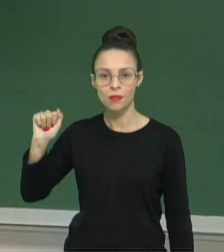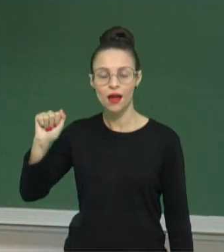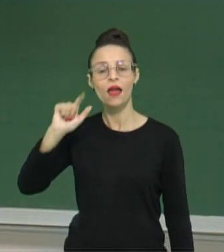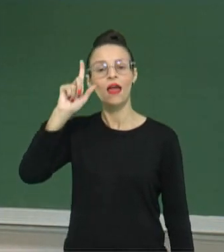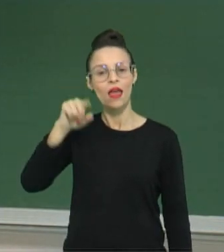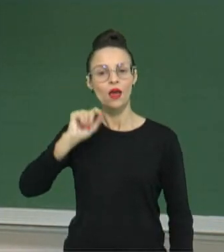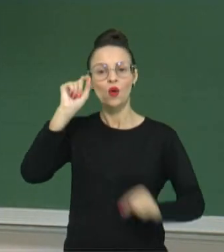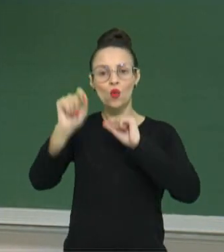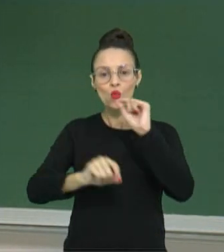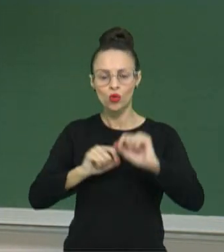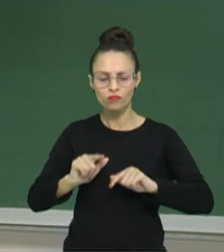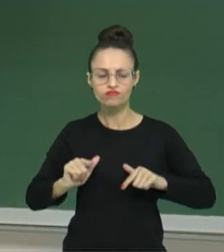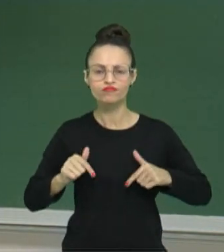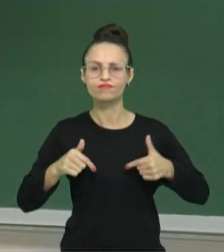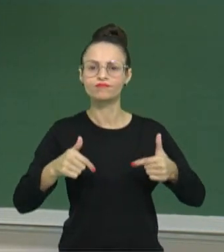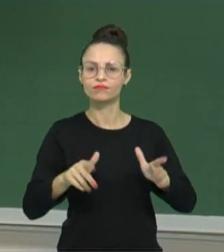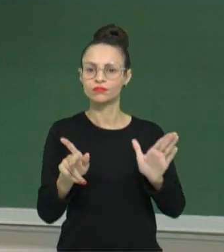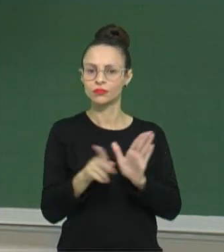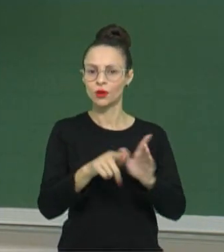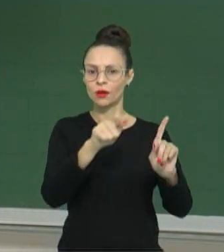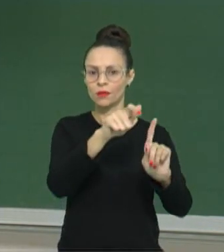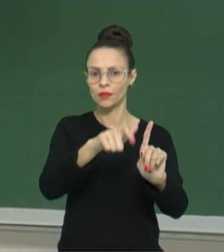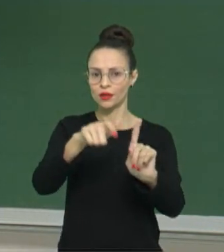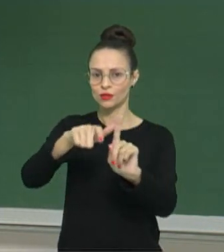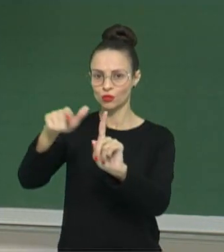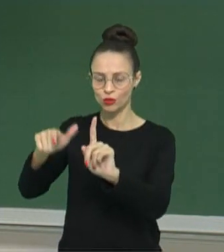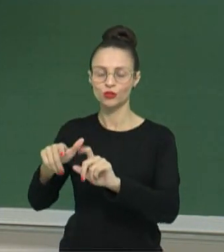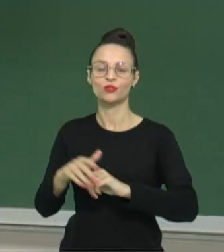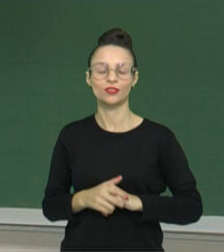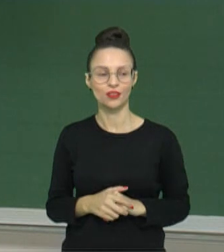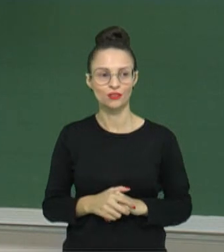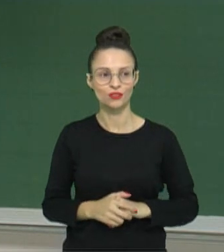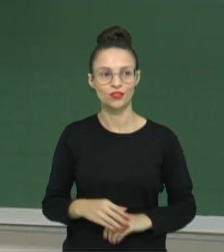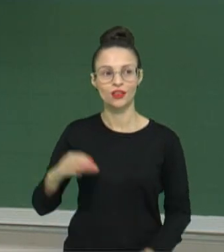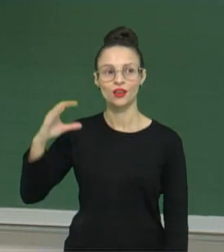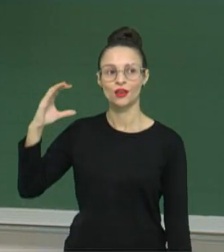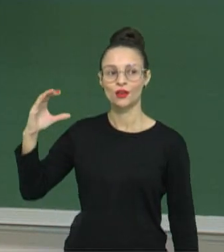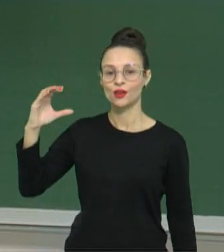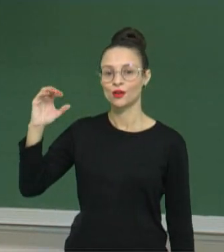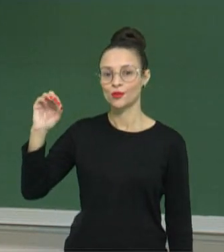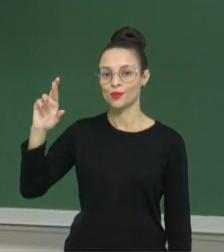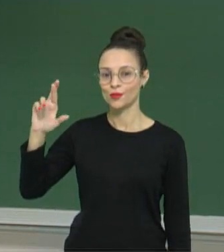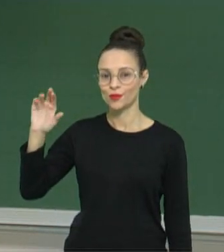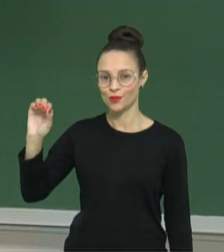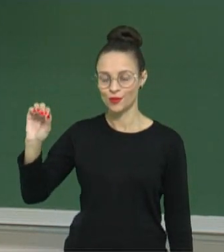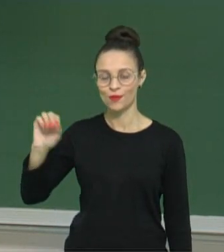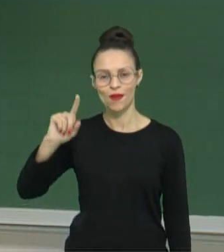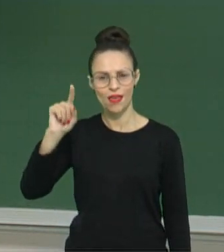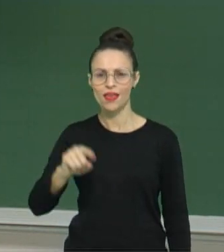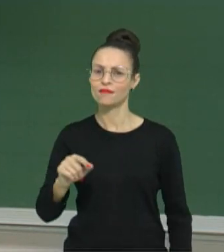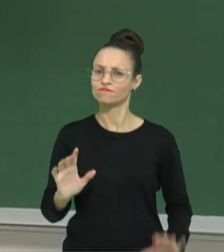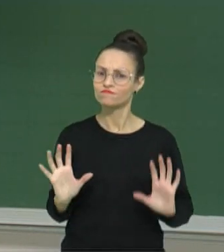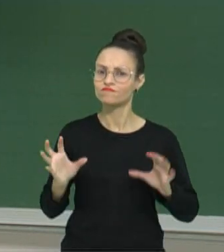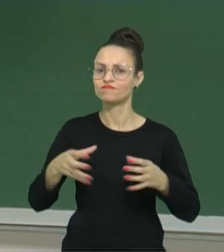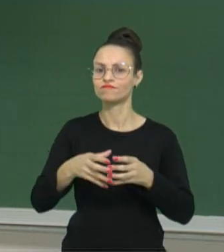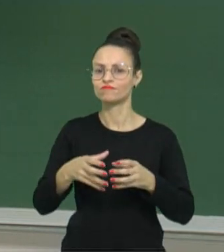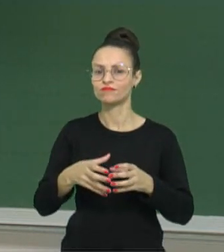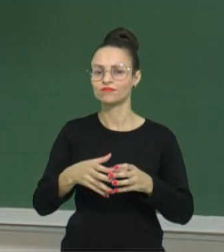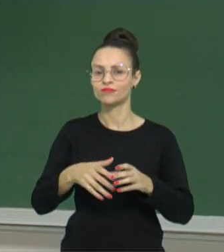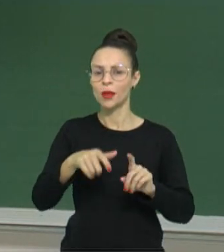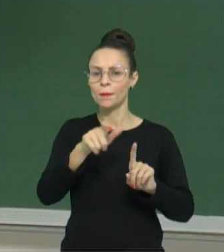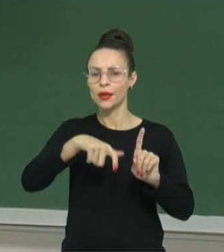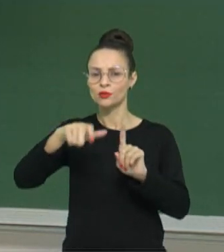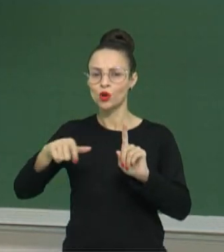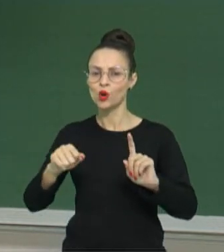ação das personagens. Já o coro era um conjunto de pessoas que